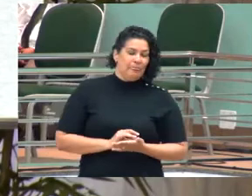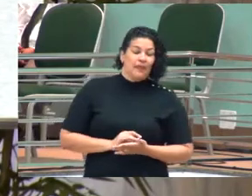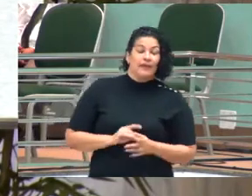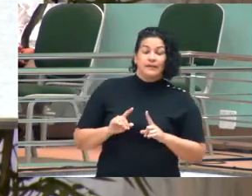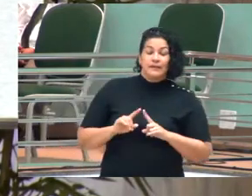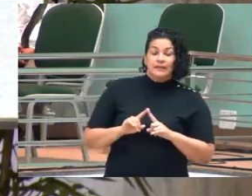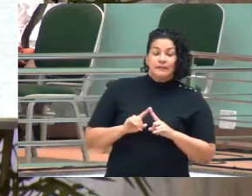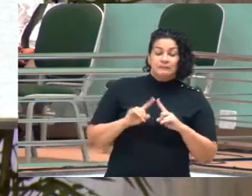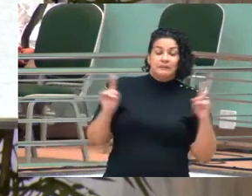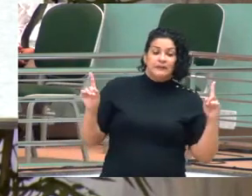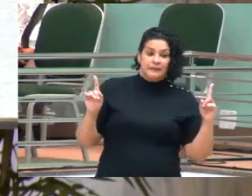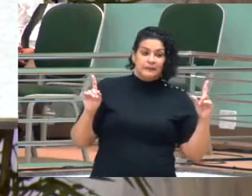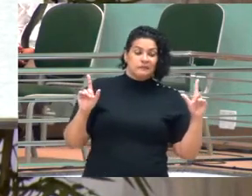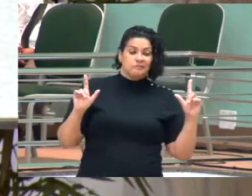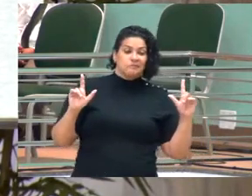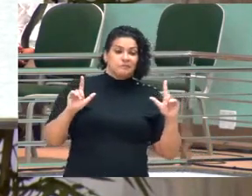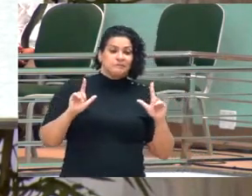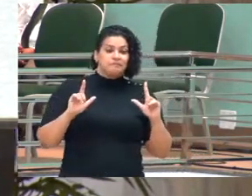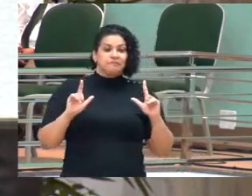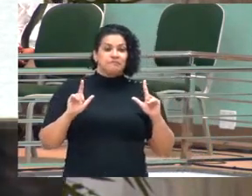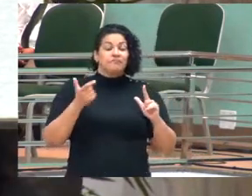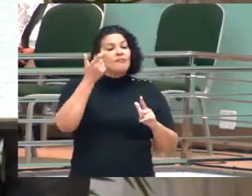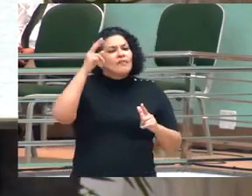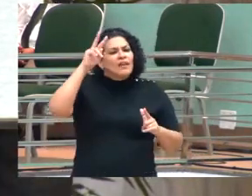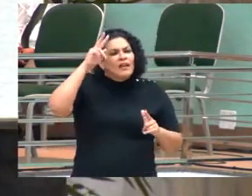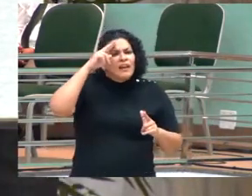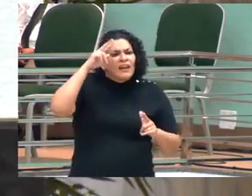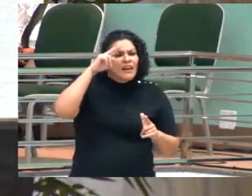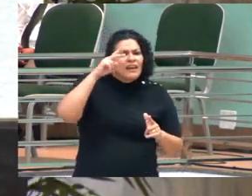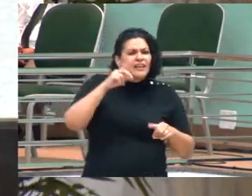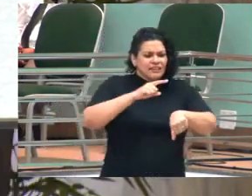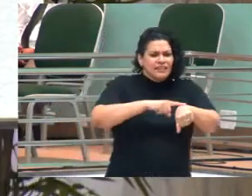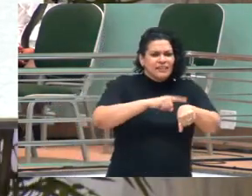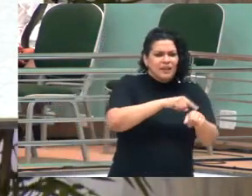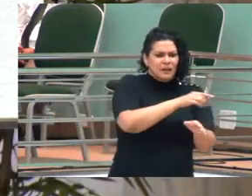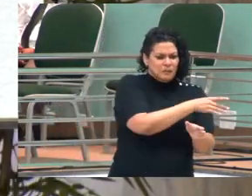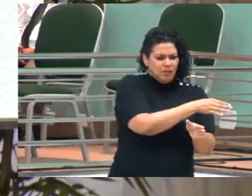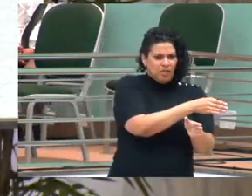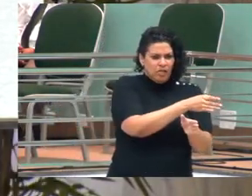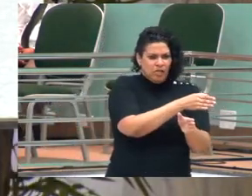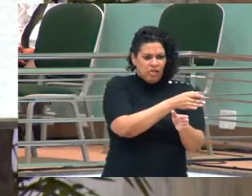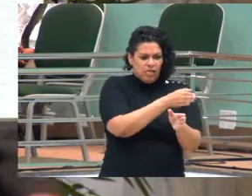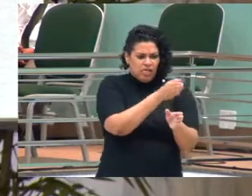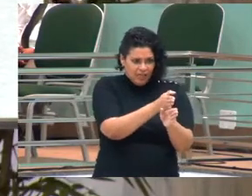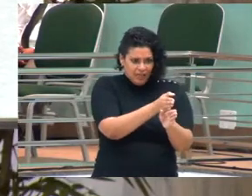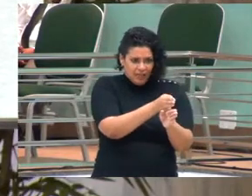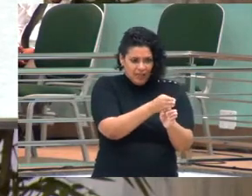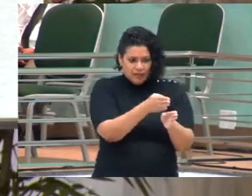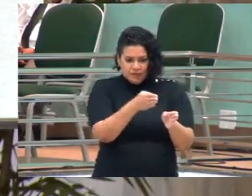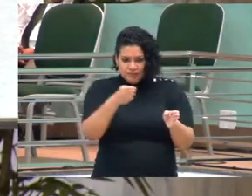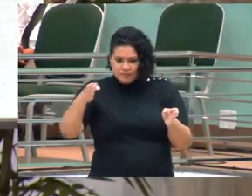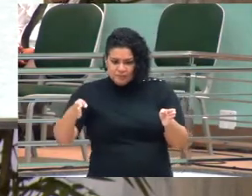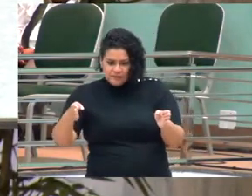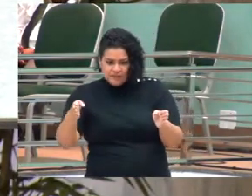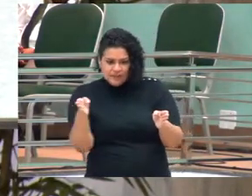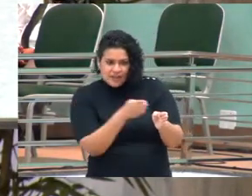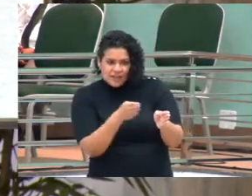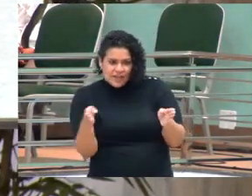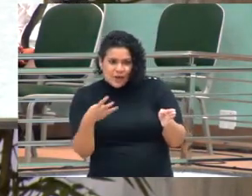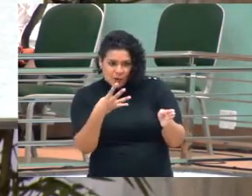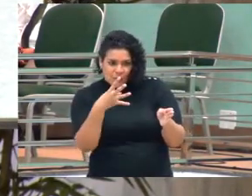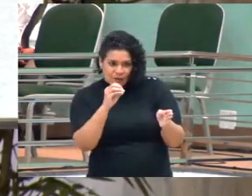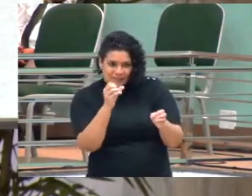Deus. Mas agora Deus colocou a palavra nos meus lábios. E eu pregava,